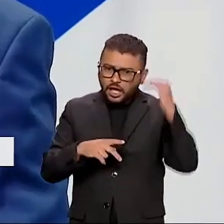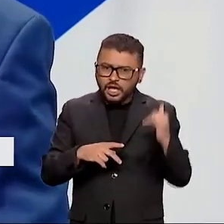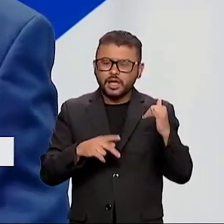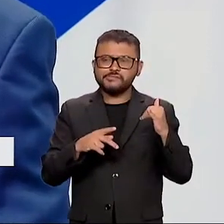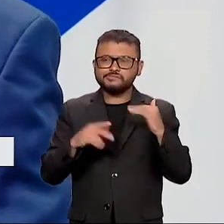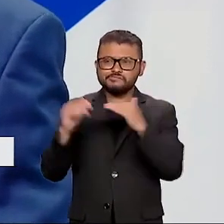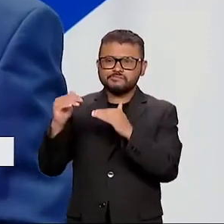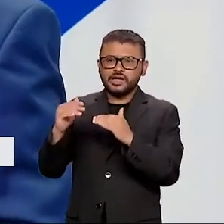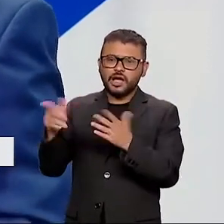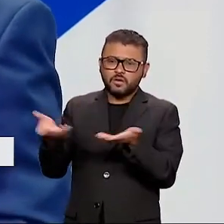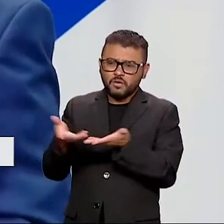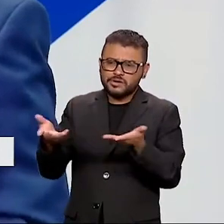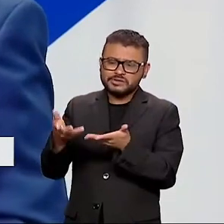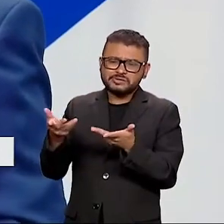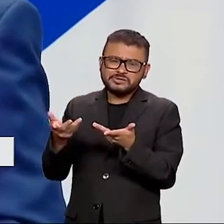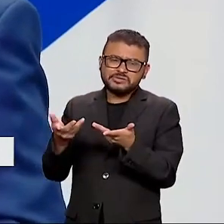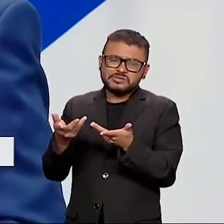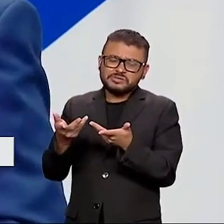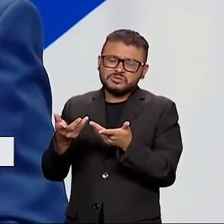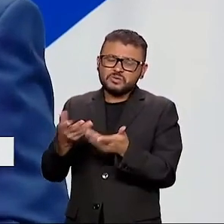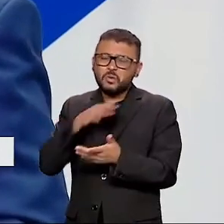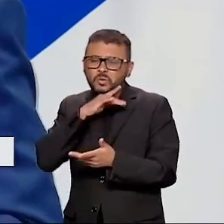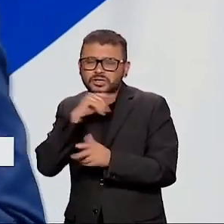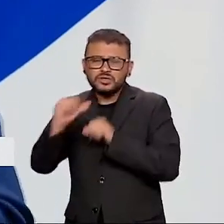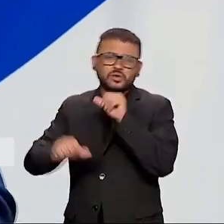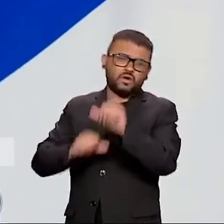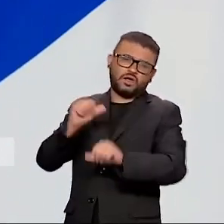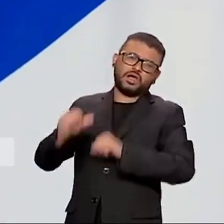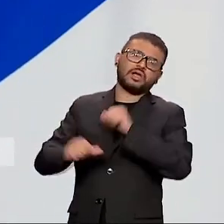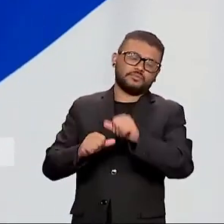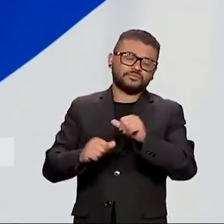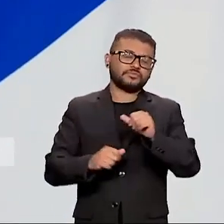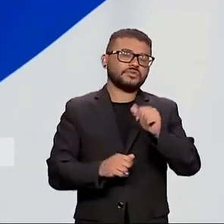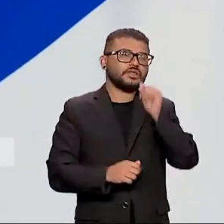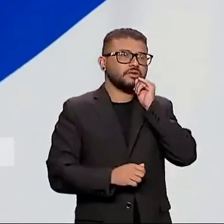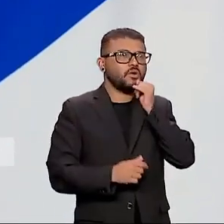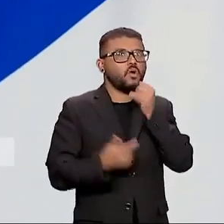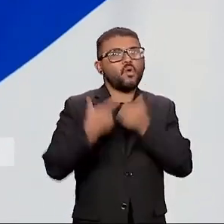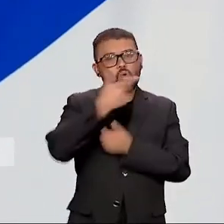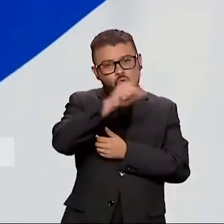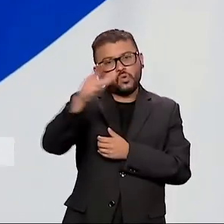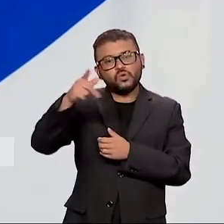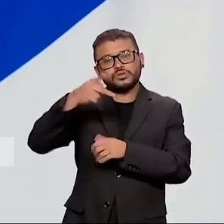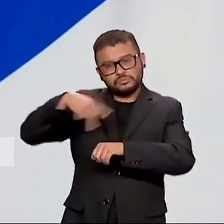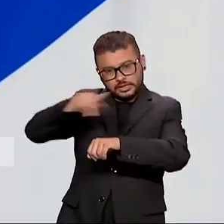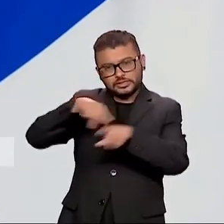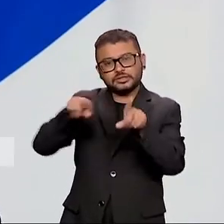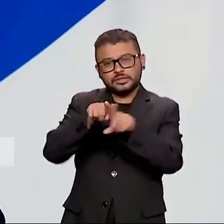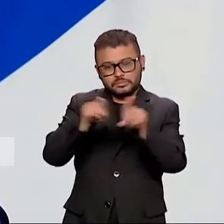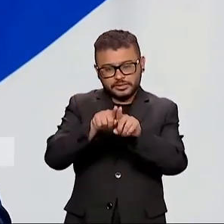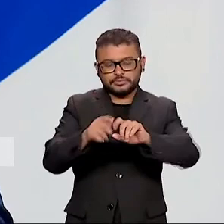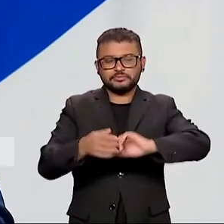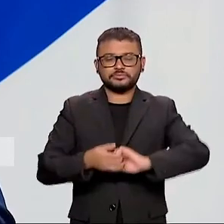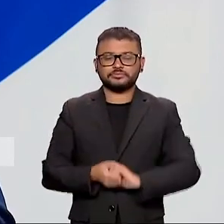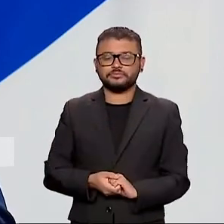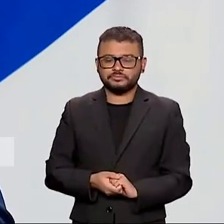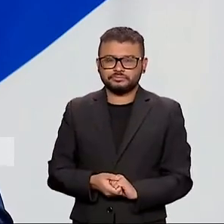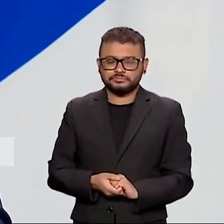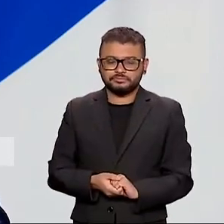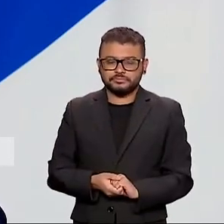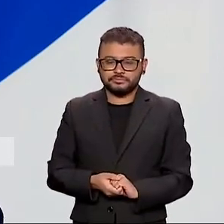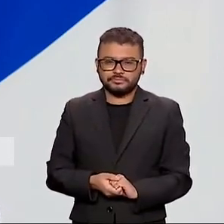da situação que ele se encontra. E aí outros países. No Brasil a